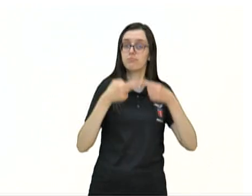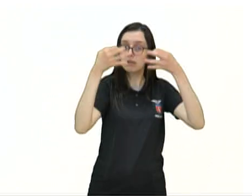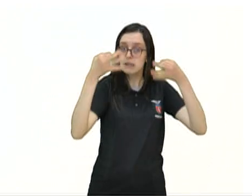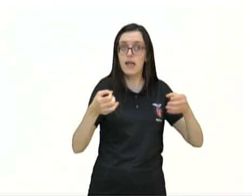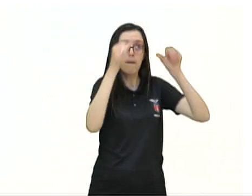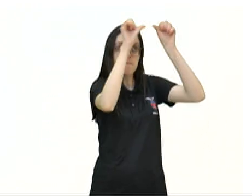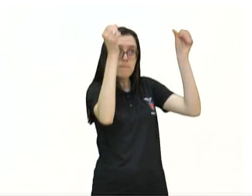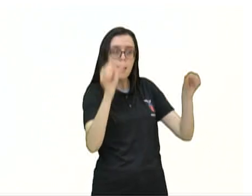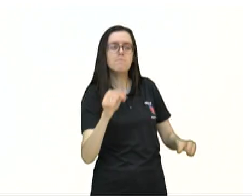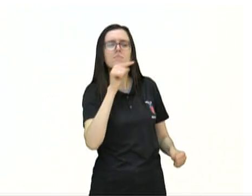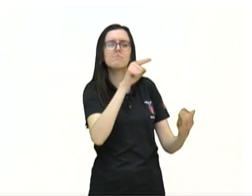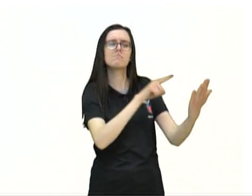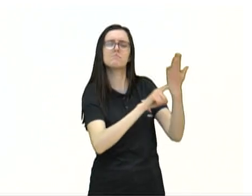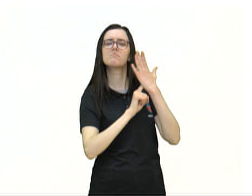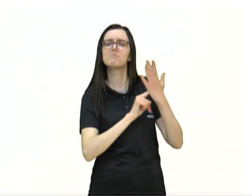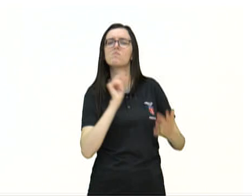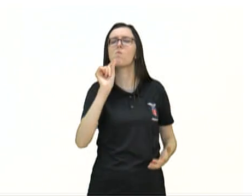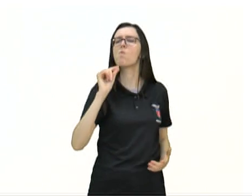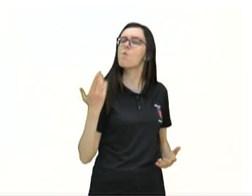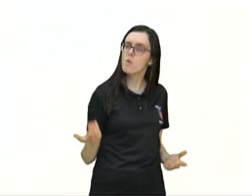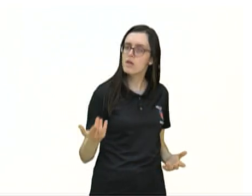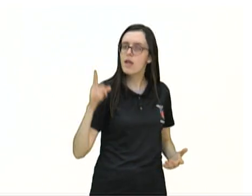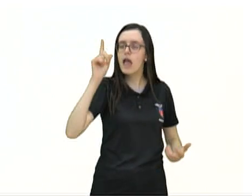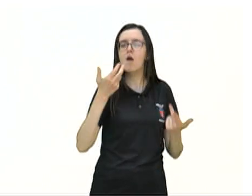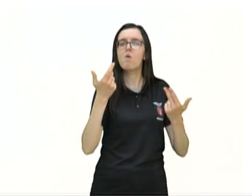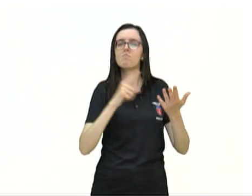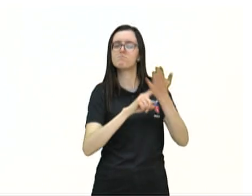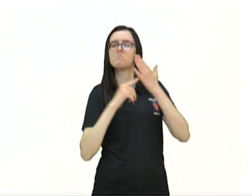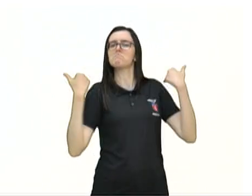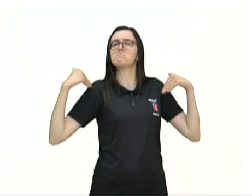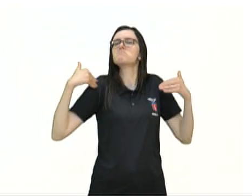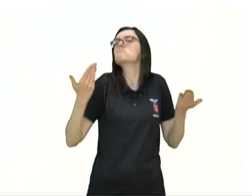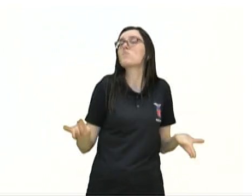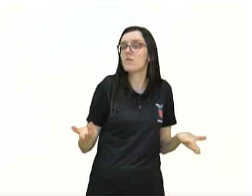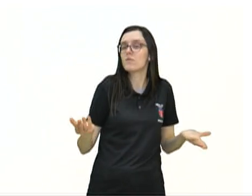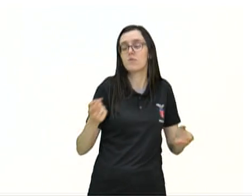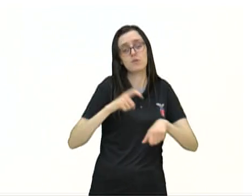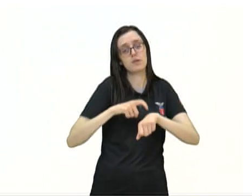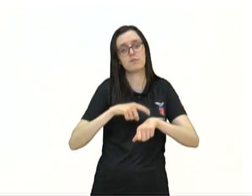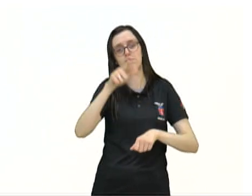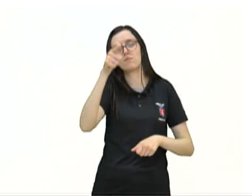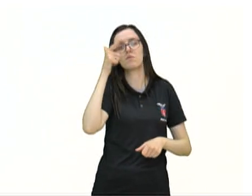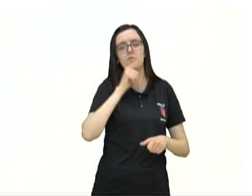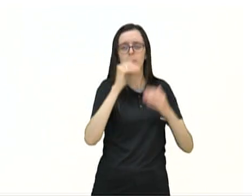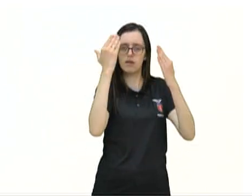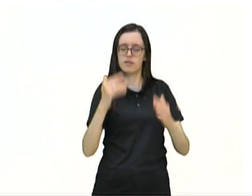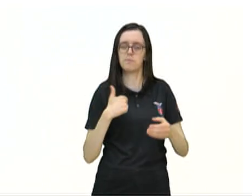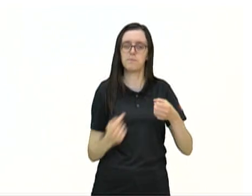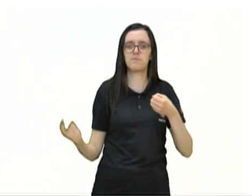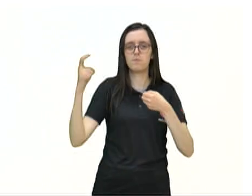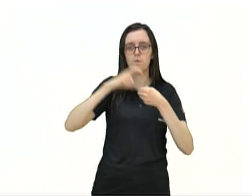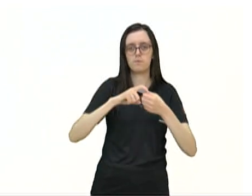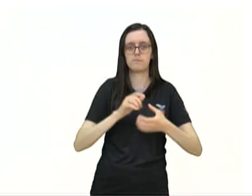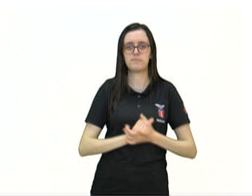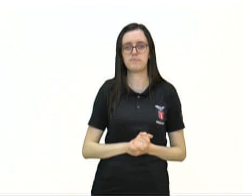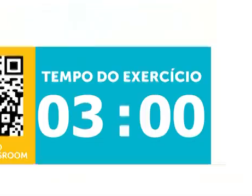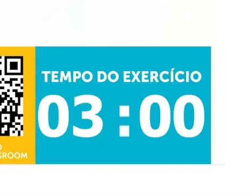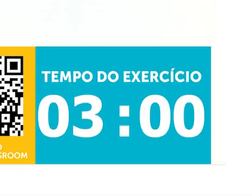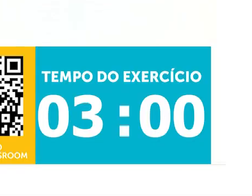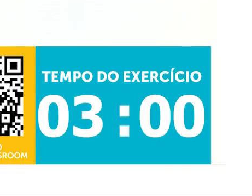mapa, pode oferecer como atração turística. Um tempo para você fazer essa análise e eu volto.